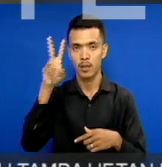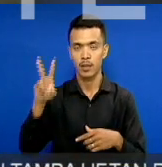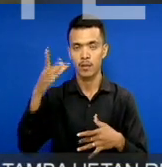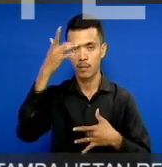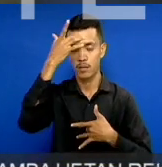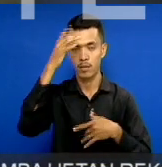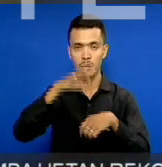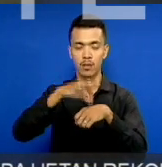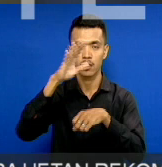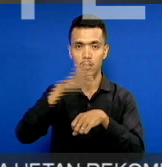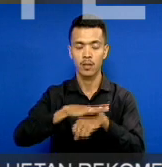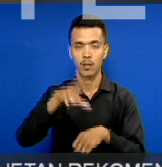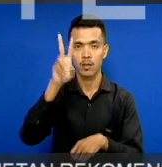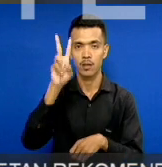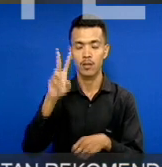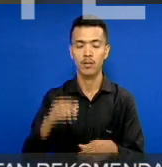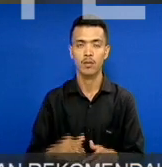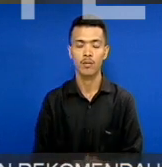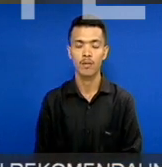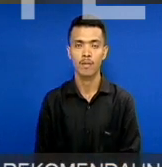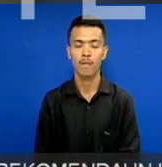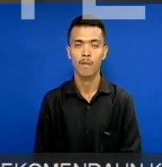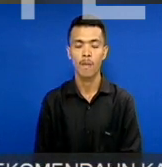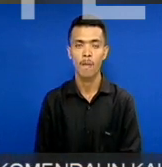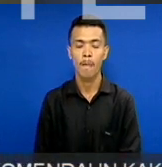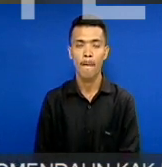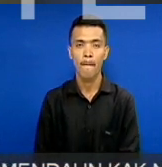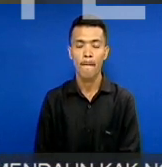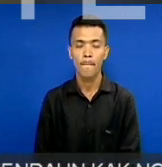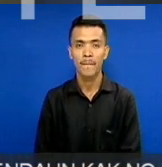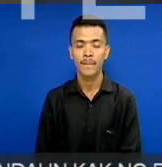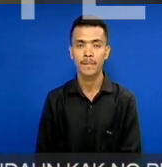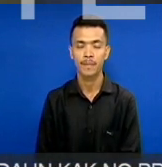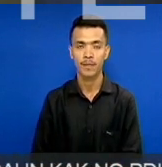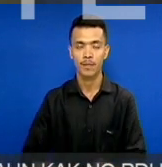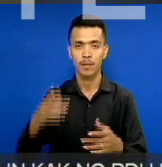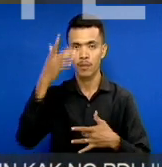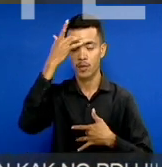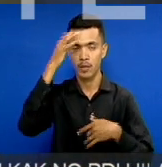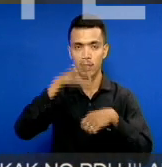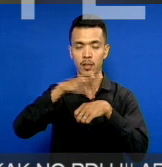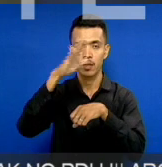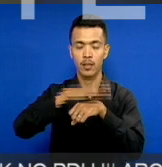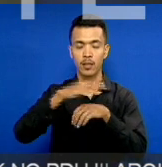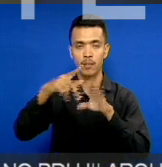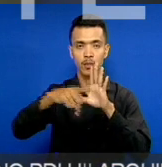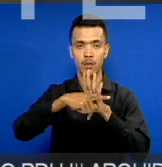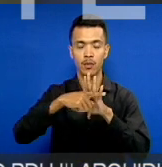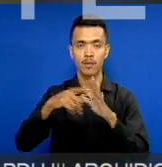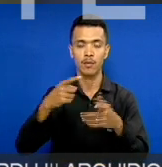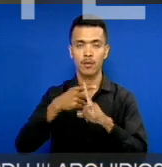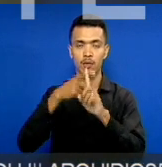rua obe tes dengue malaria positif positif dengue husi